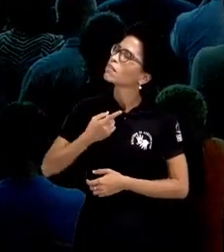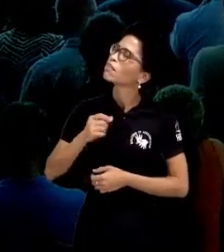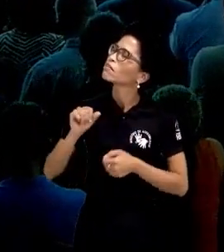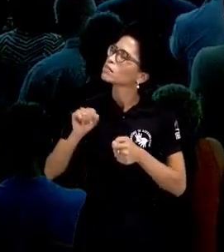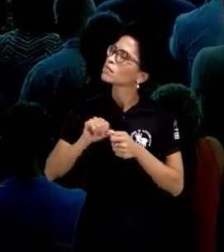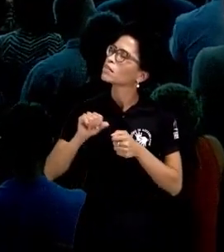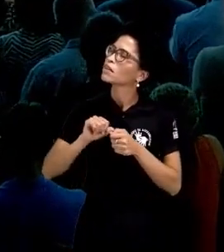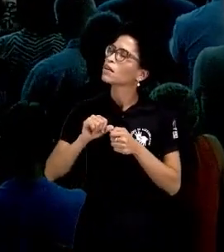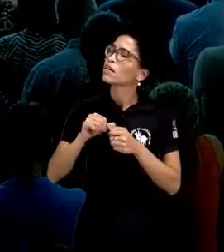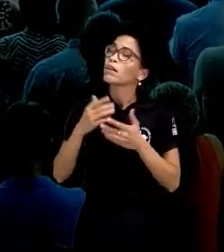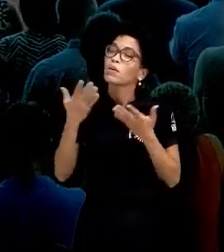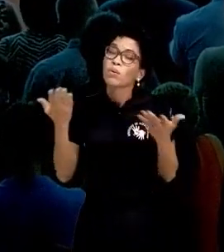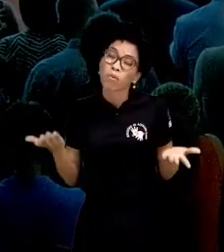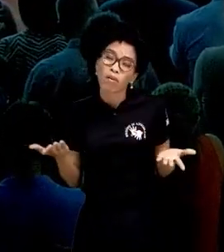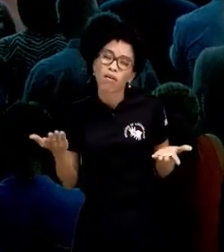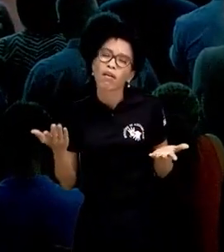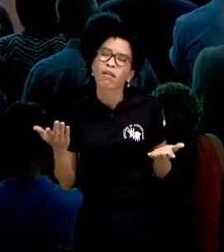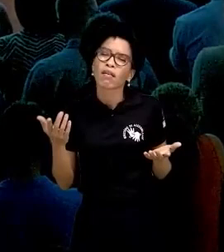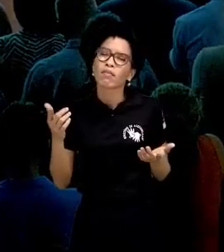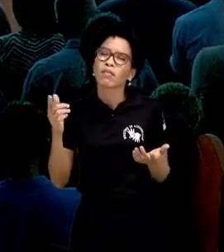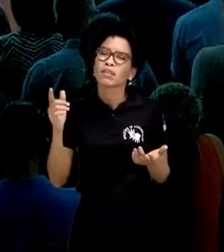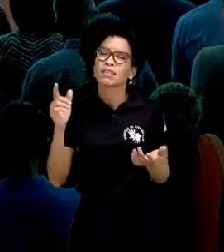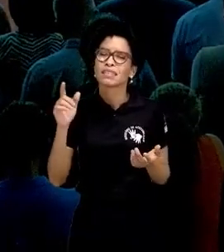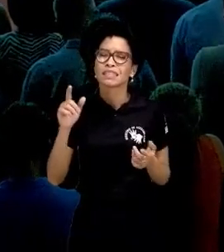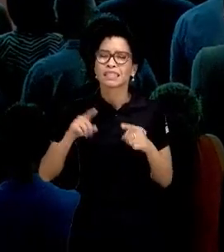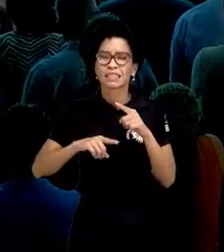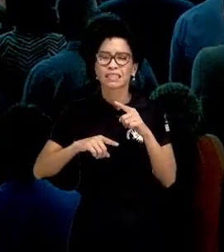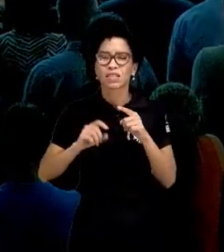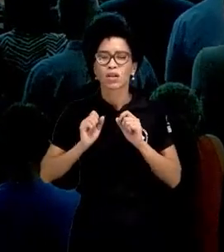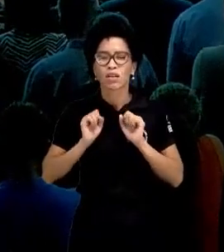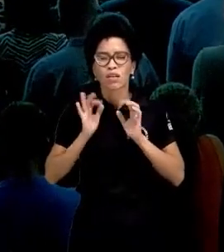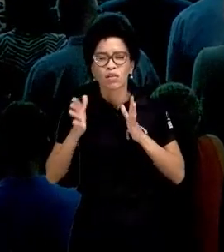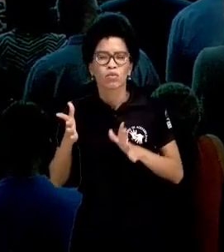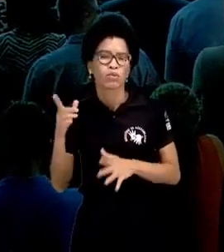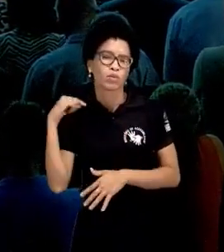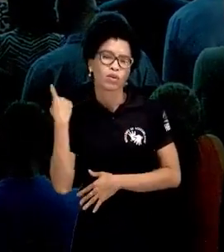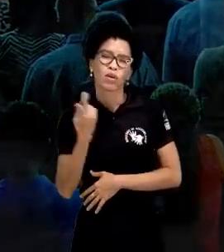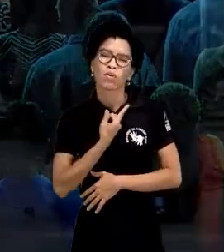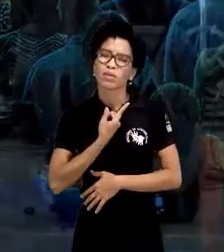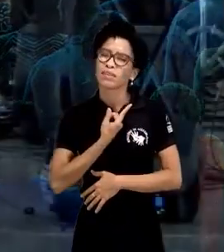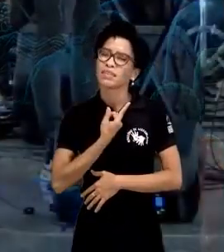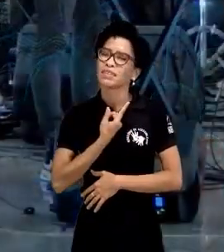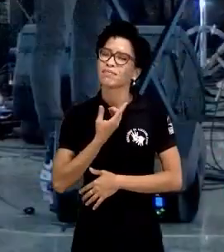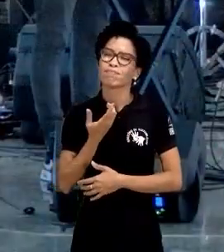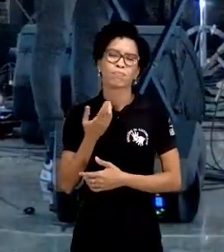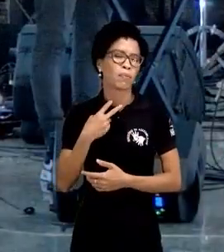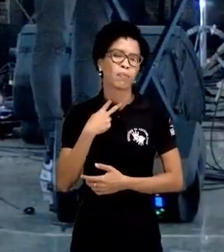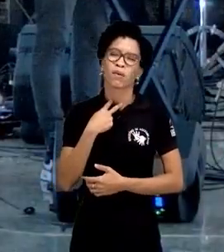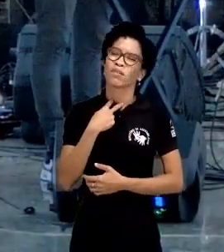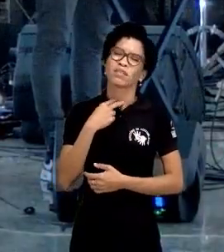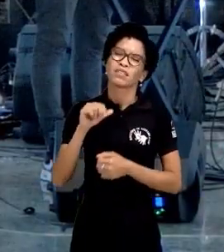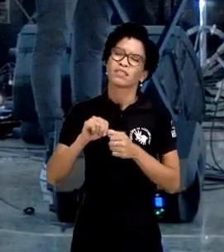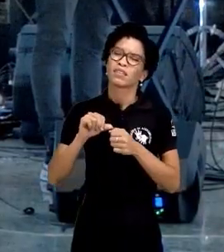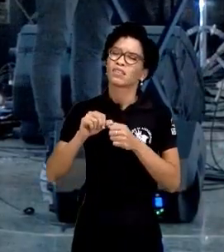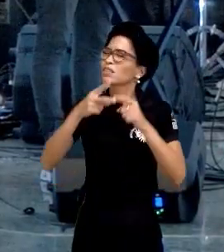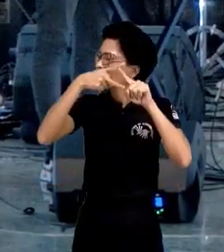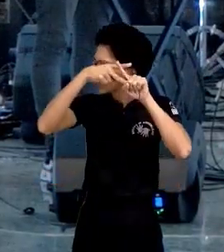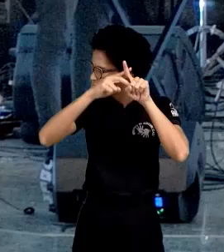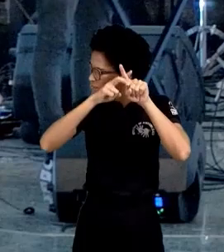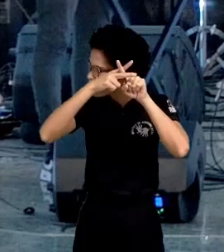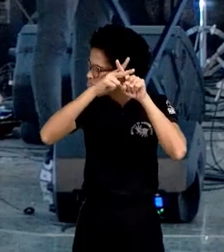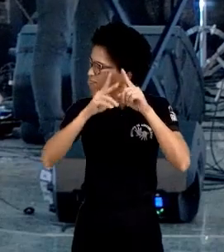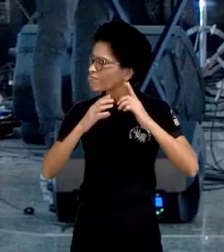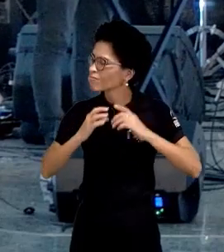corrige toda a nossa postura, todos os nossos pensamentos, nos alimenta com os teus valores e que isso possa virar prática em